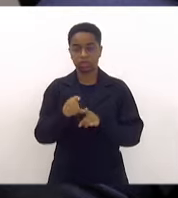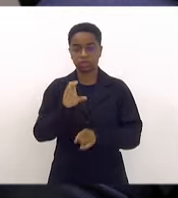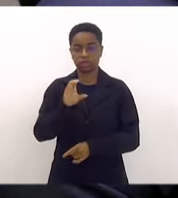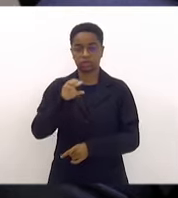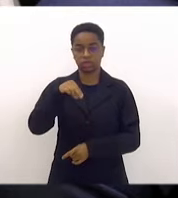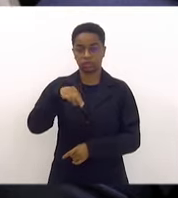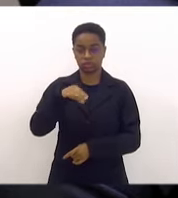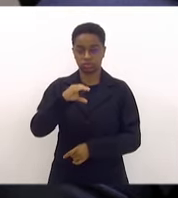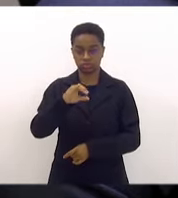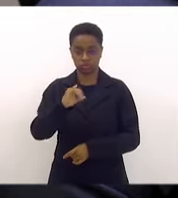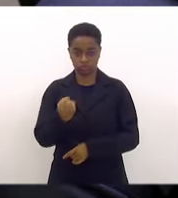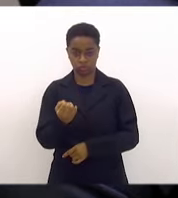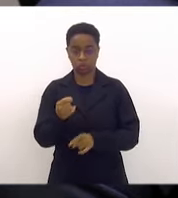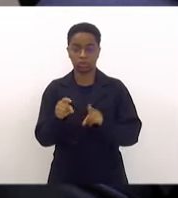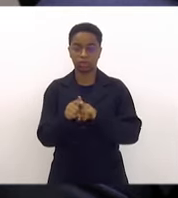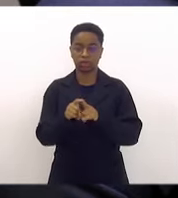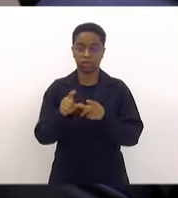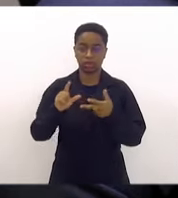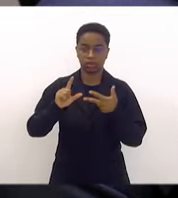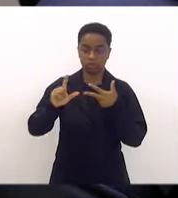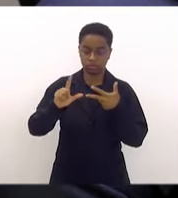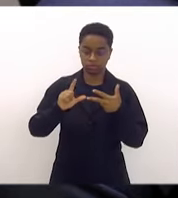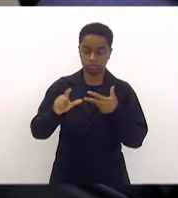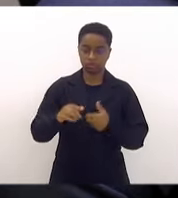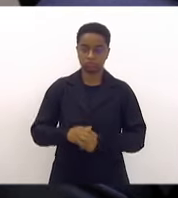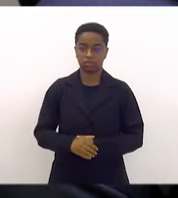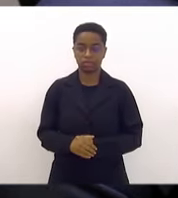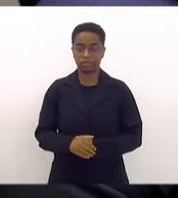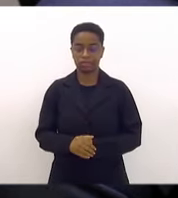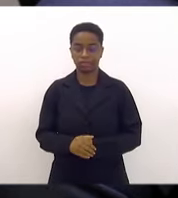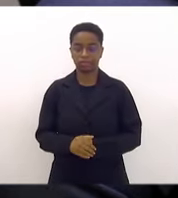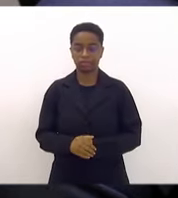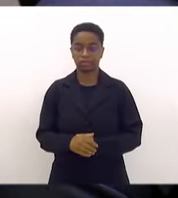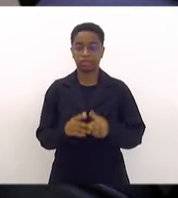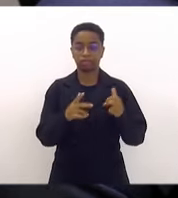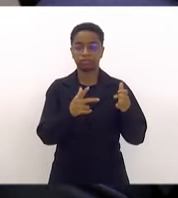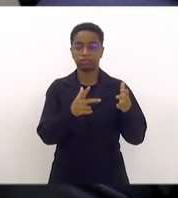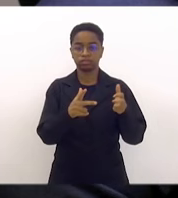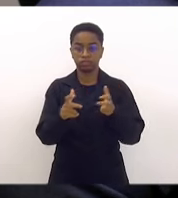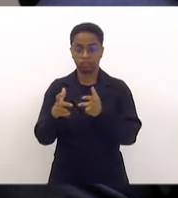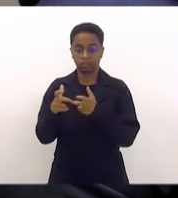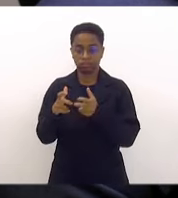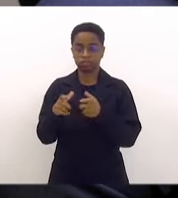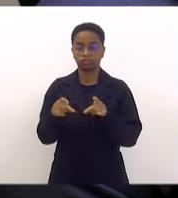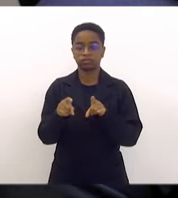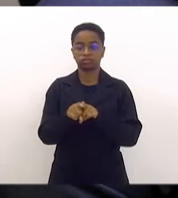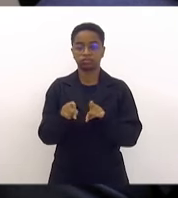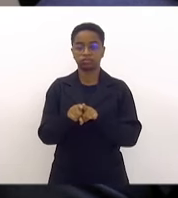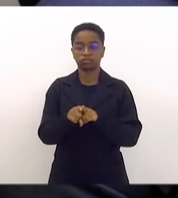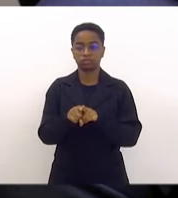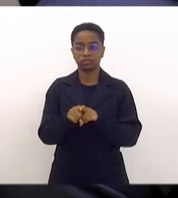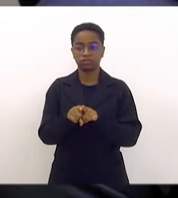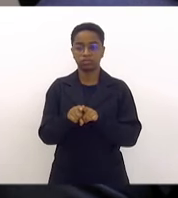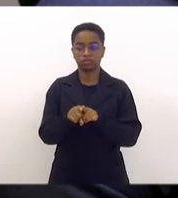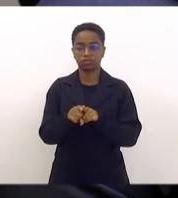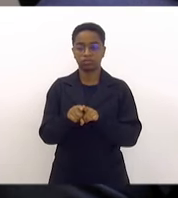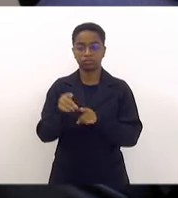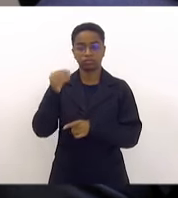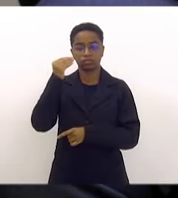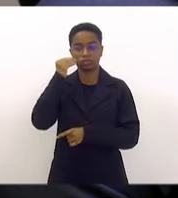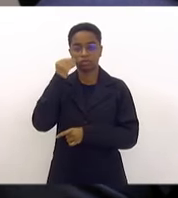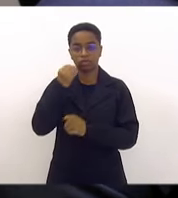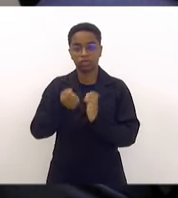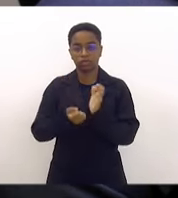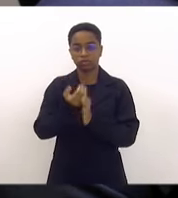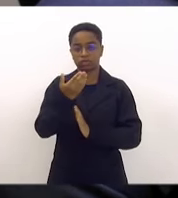CNJ Poder Legislativo tem percebido isso e buscado eh a criação de